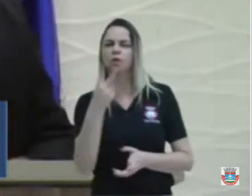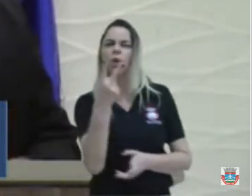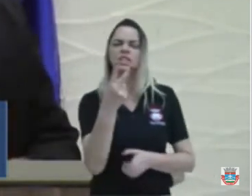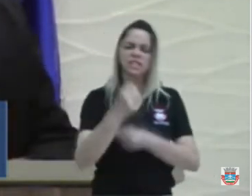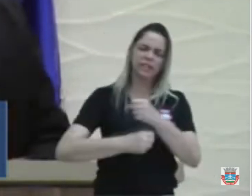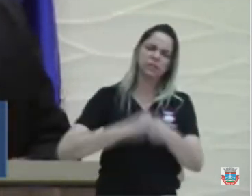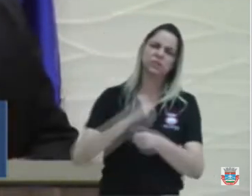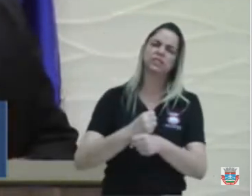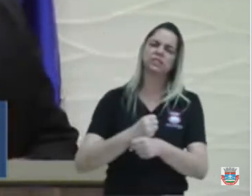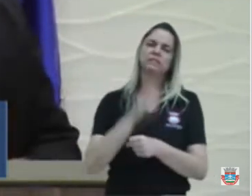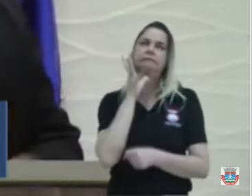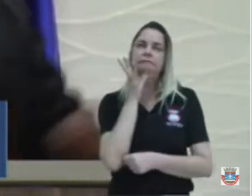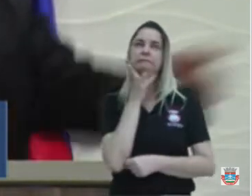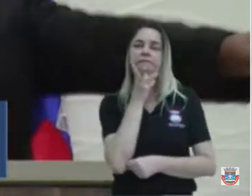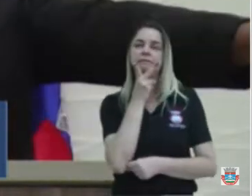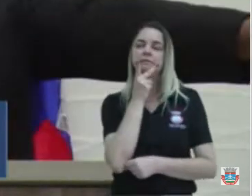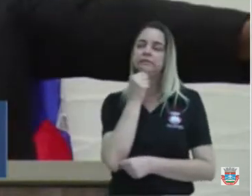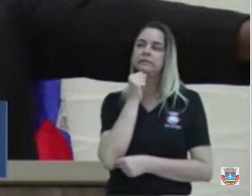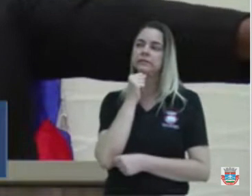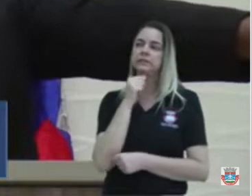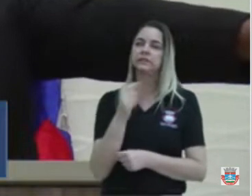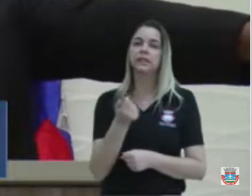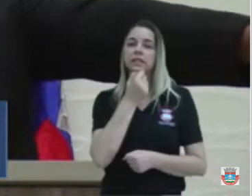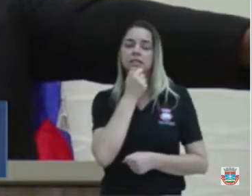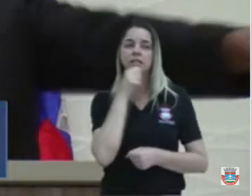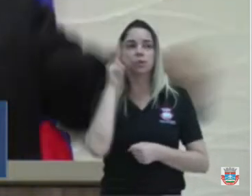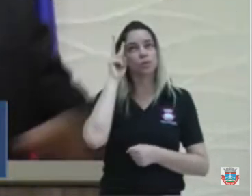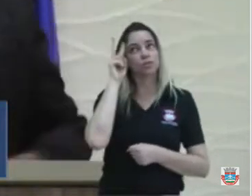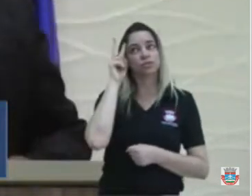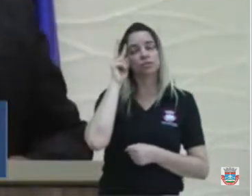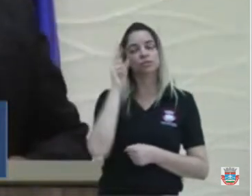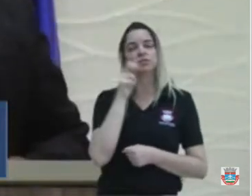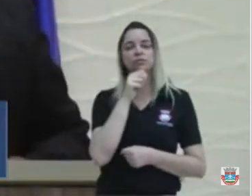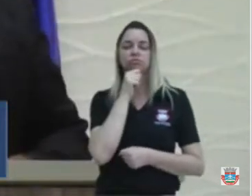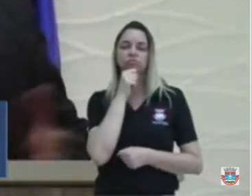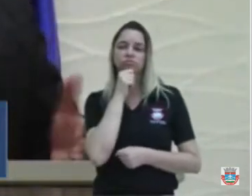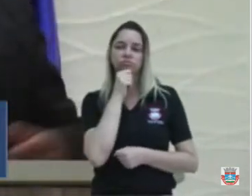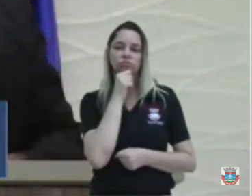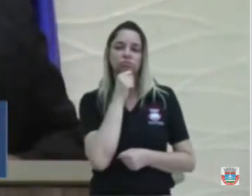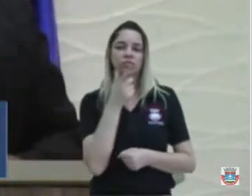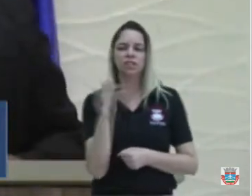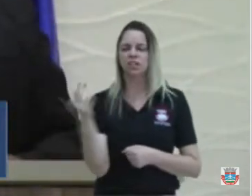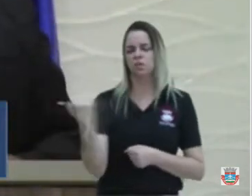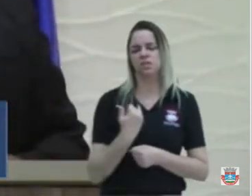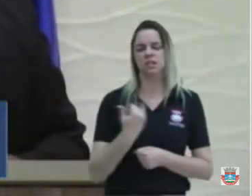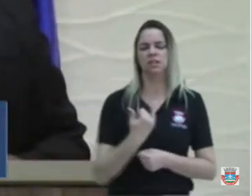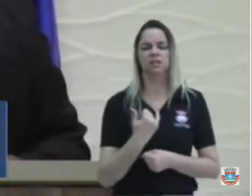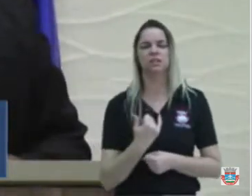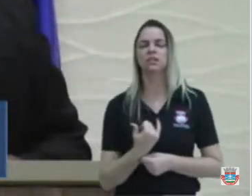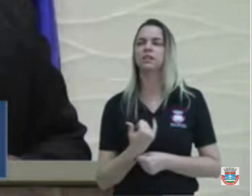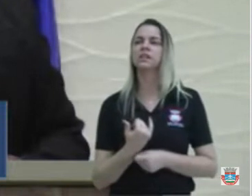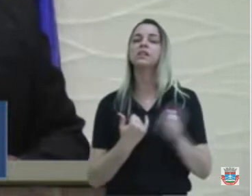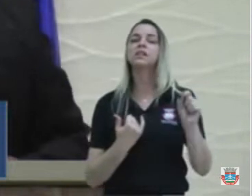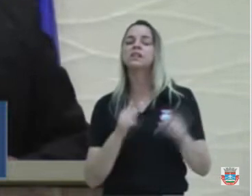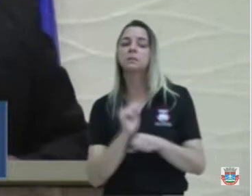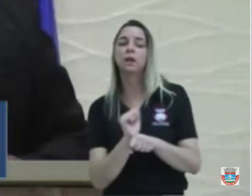2 anos esperando, 2. Ainda segunda-feira ele foi. Chegou lá e recebeu a notícia triste. Olha, fica aí na fila de espera, ninguém sabe quando vai